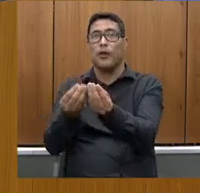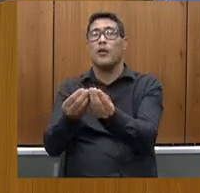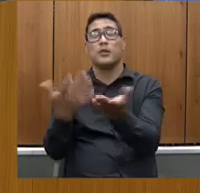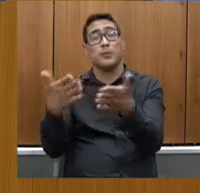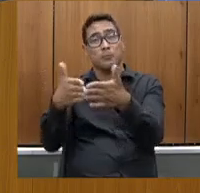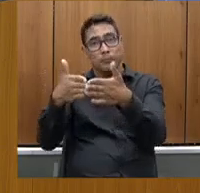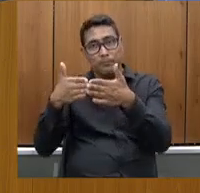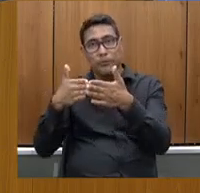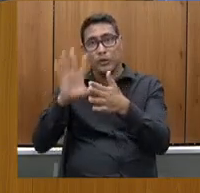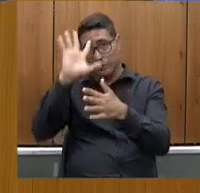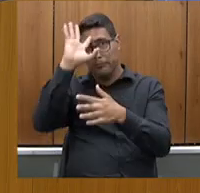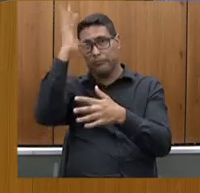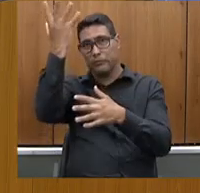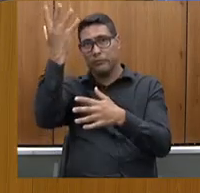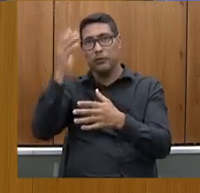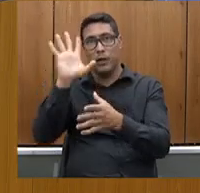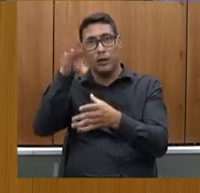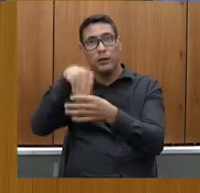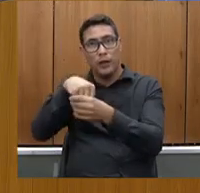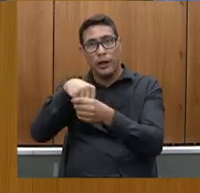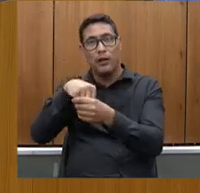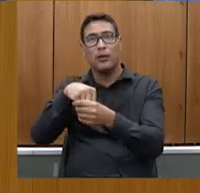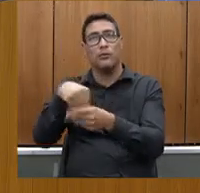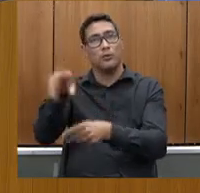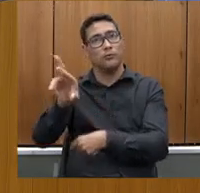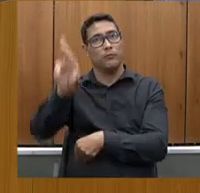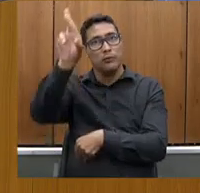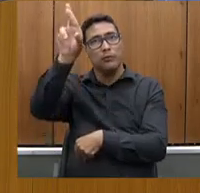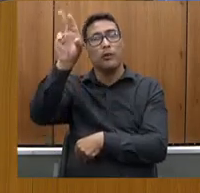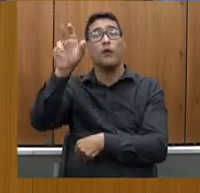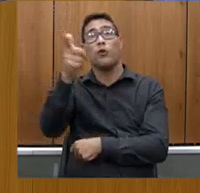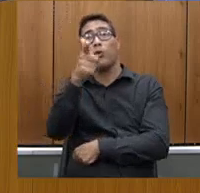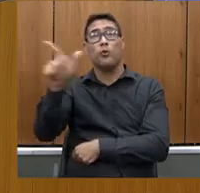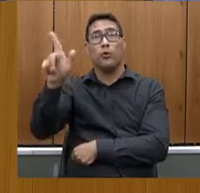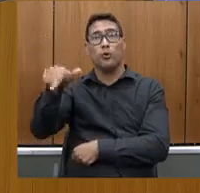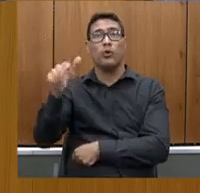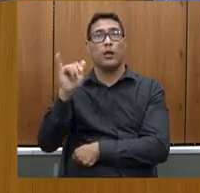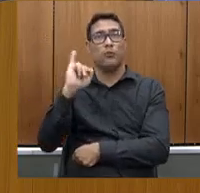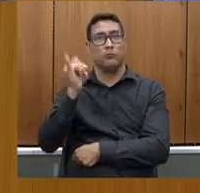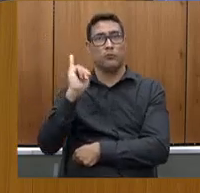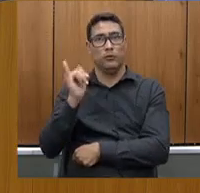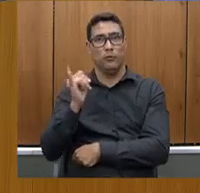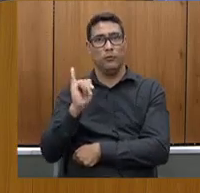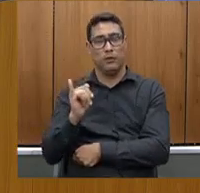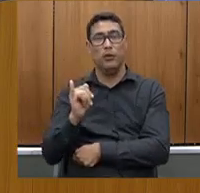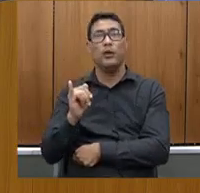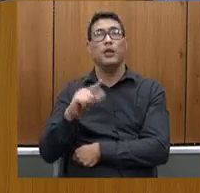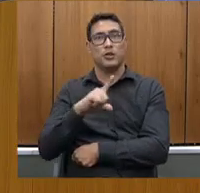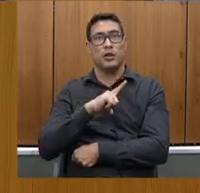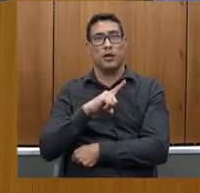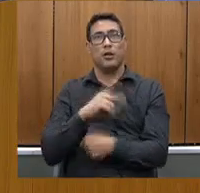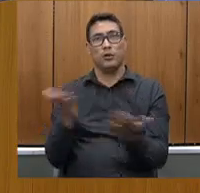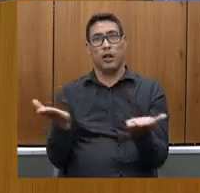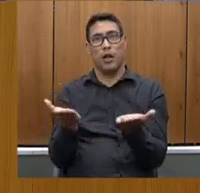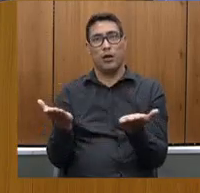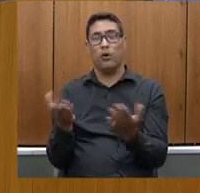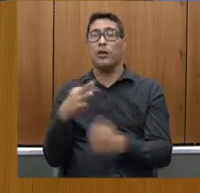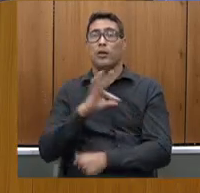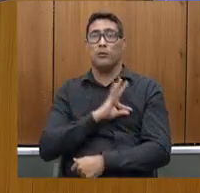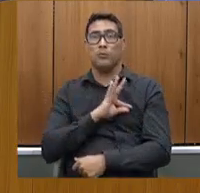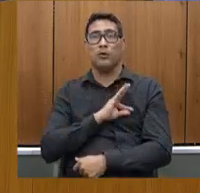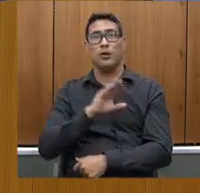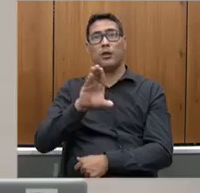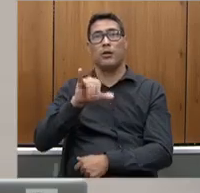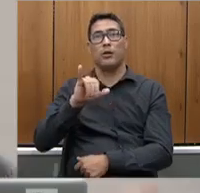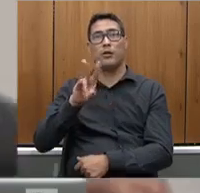providência interno só tomar o outro é que é uma informação que nós teremos agora por exemplo a polícia civil